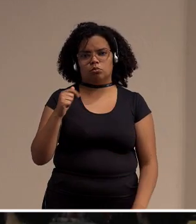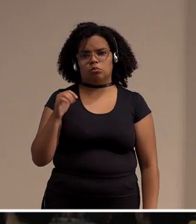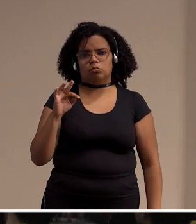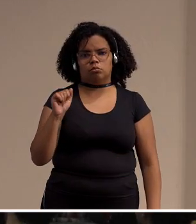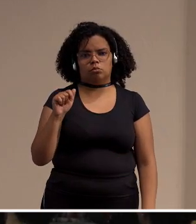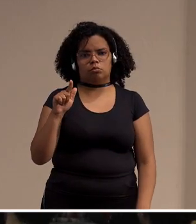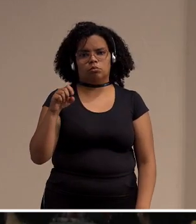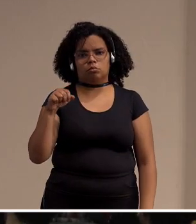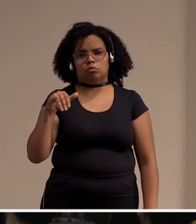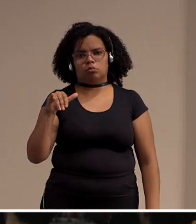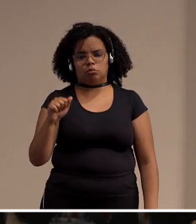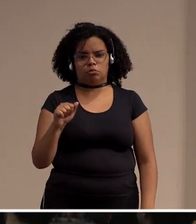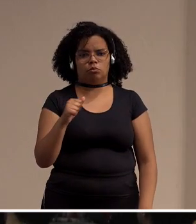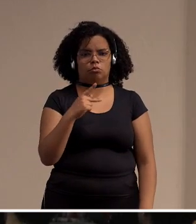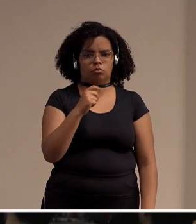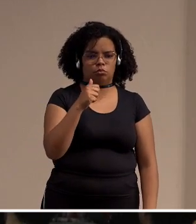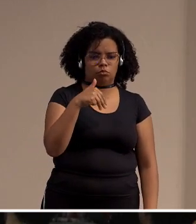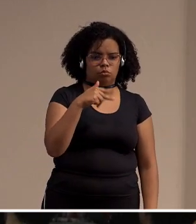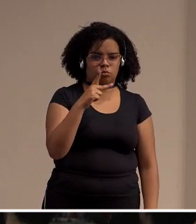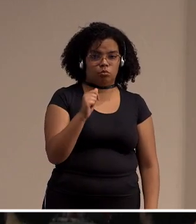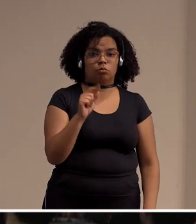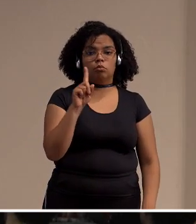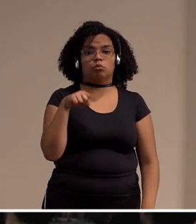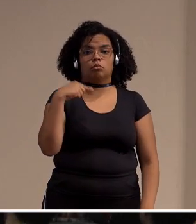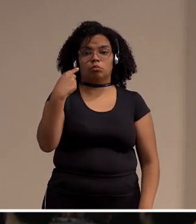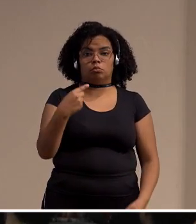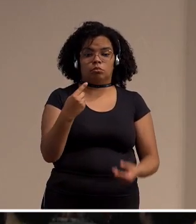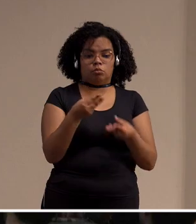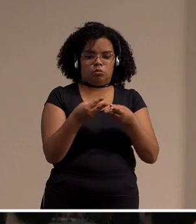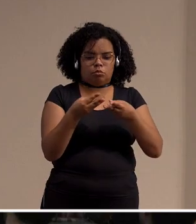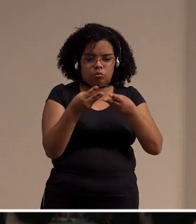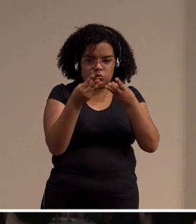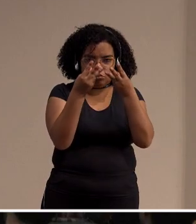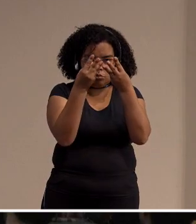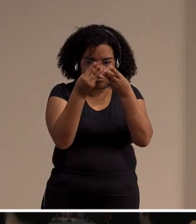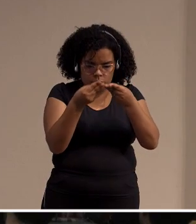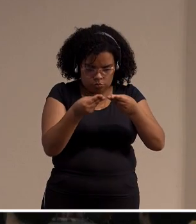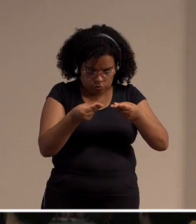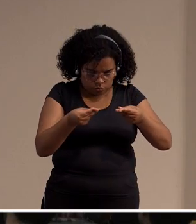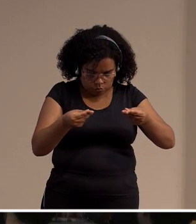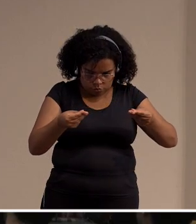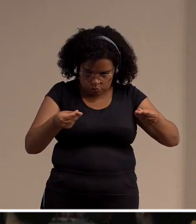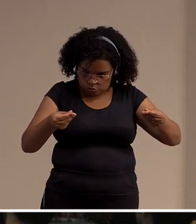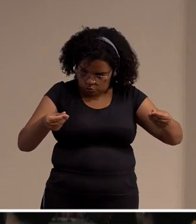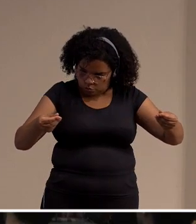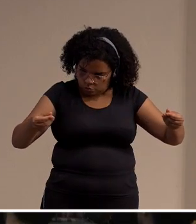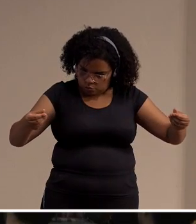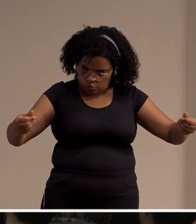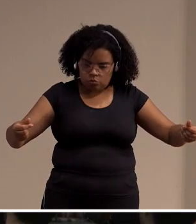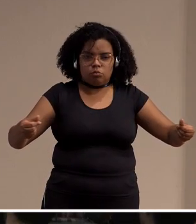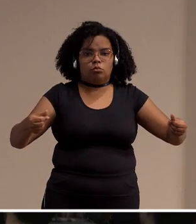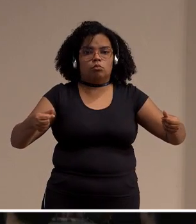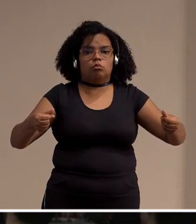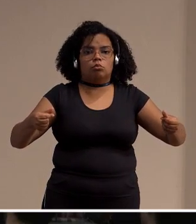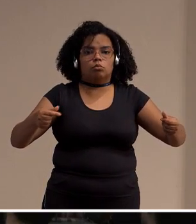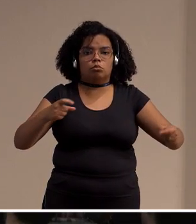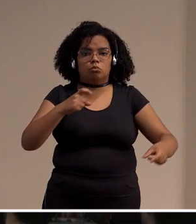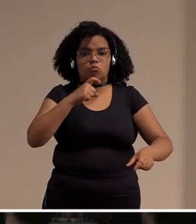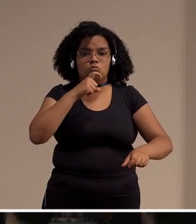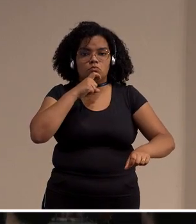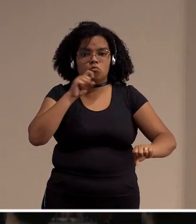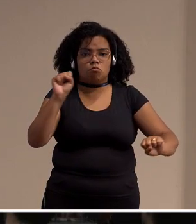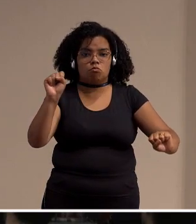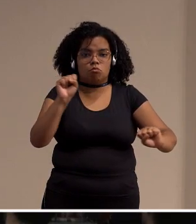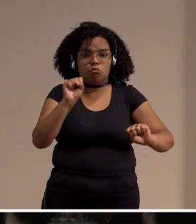antárticos. E eu achava interessante porque, sim, a geografia é muito importante na literatura argentina e eu queria como iniciar